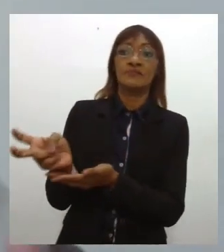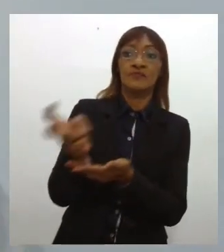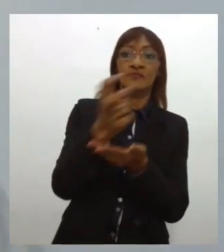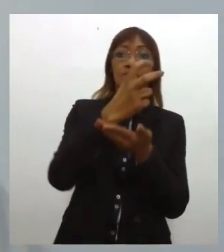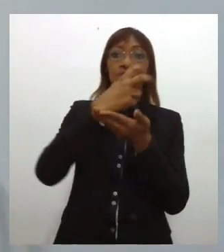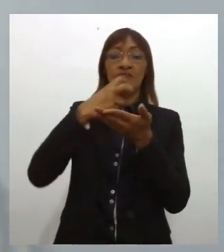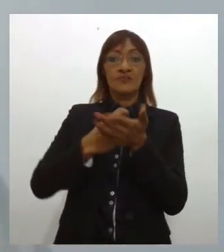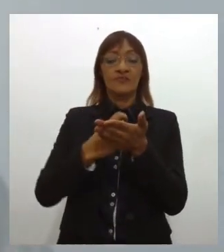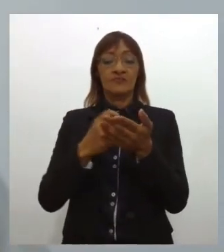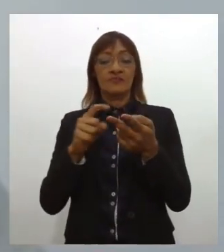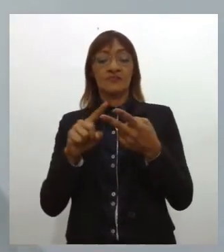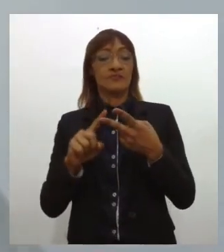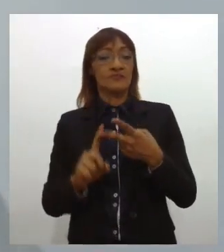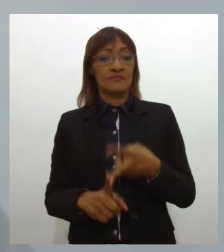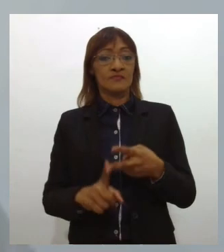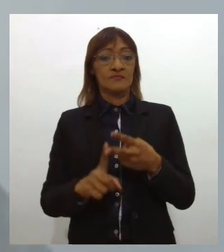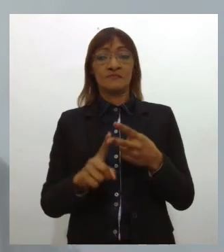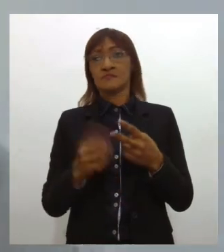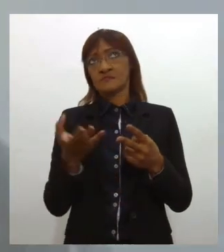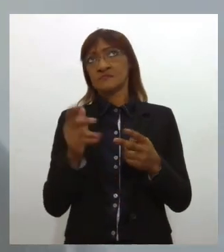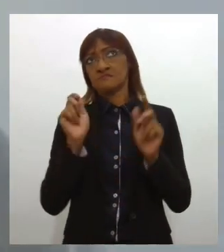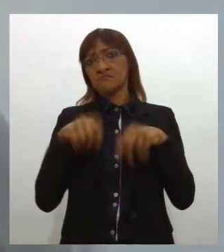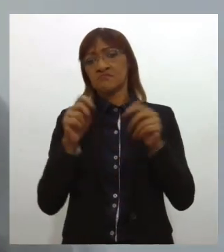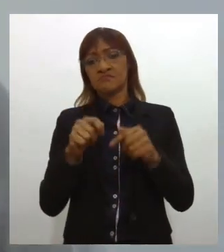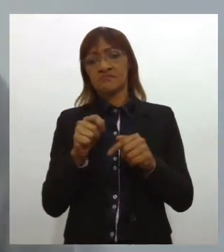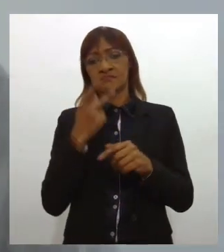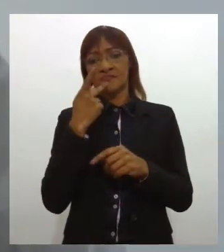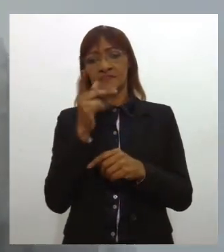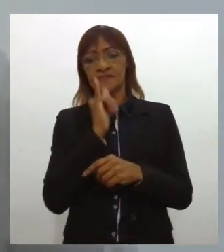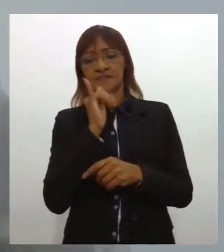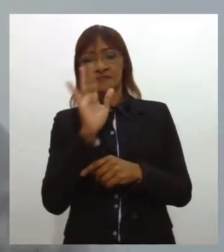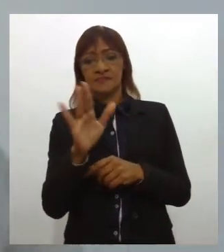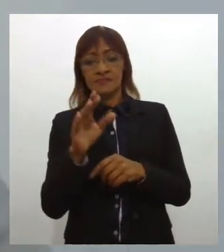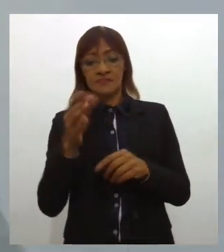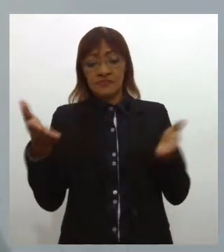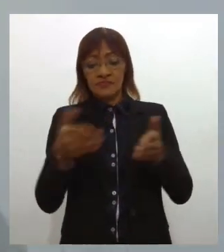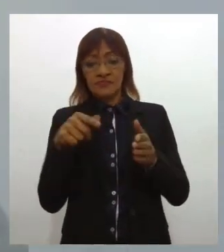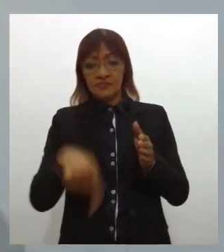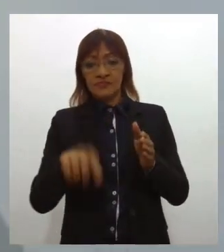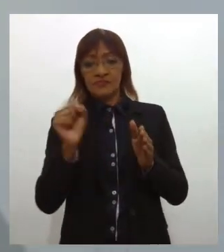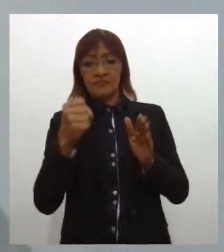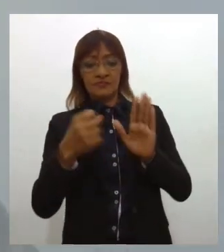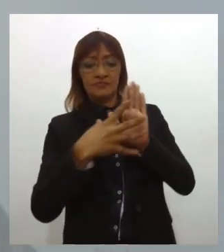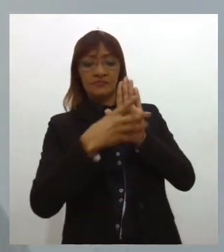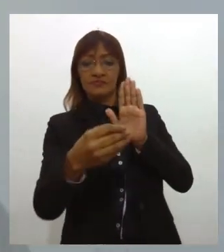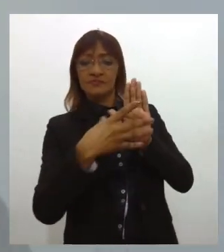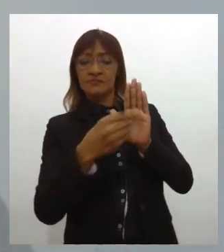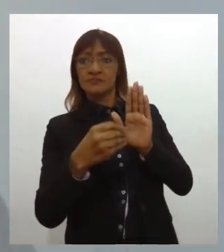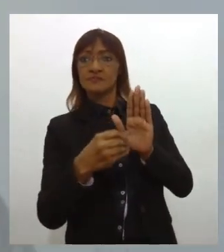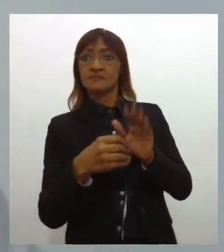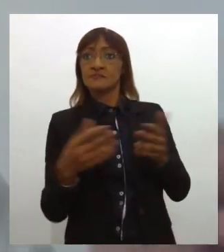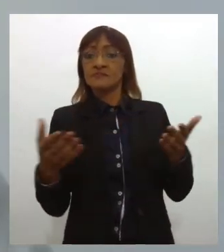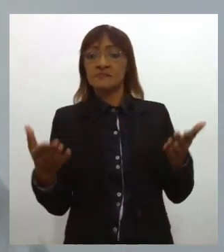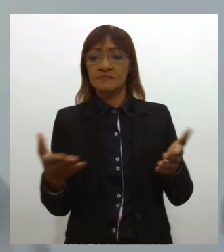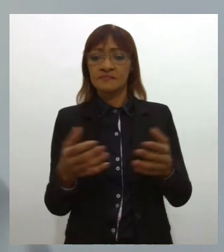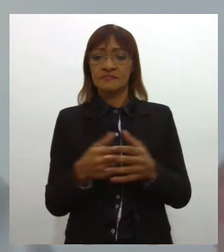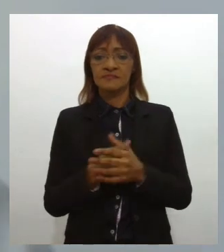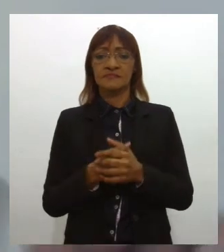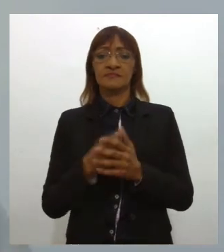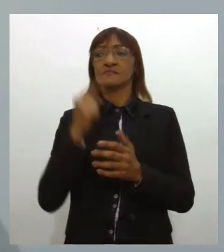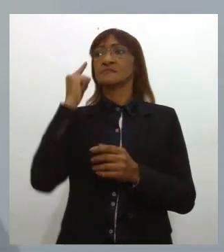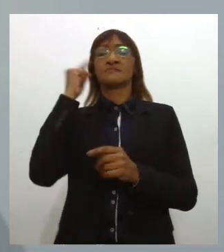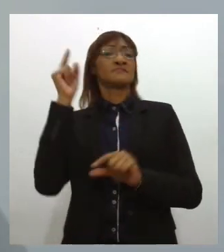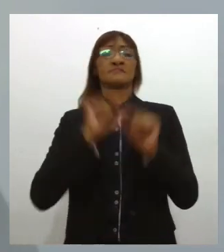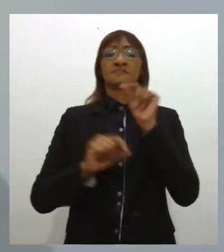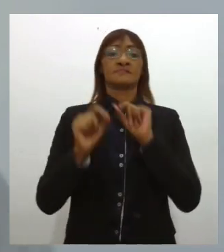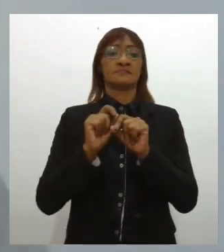eu posso citar até um exemplo, Sergipe, ele é um modelo nisso. Porque se nós pensarmos hoje, recentemente o